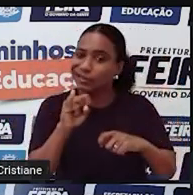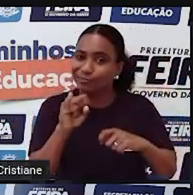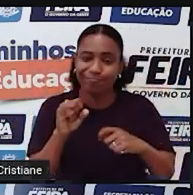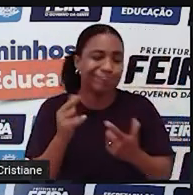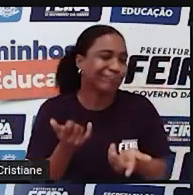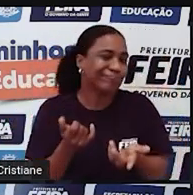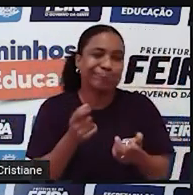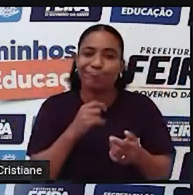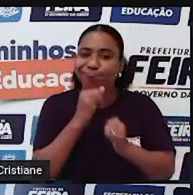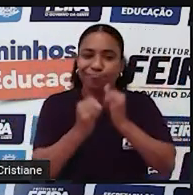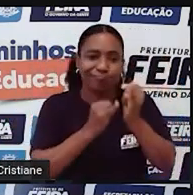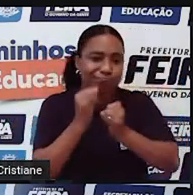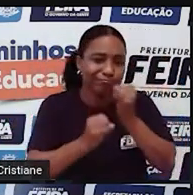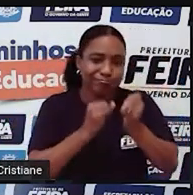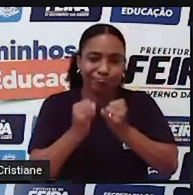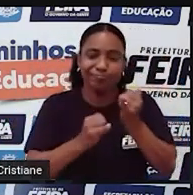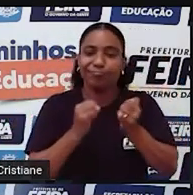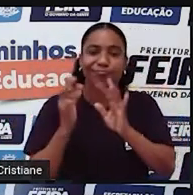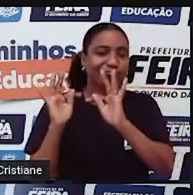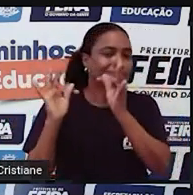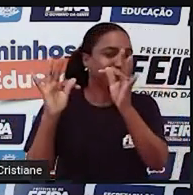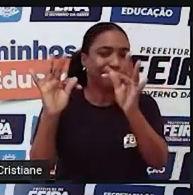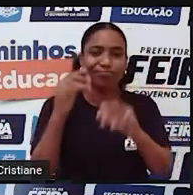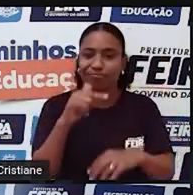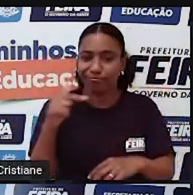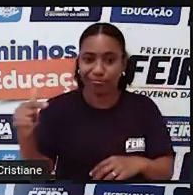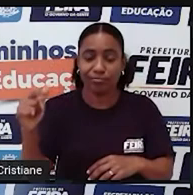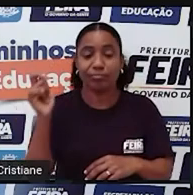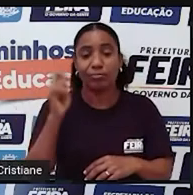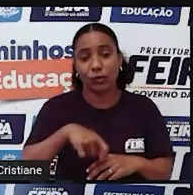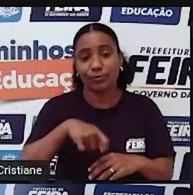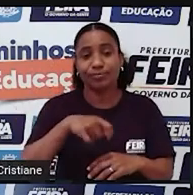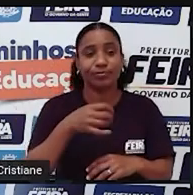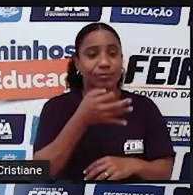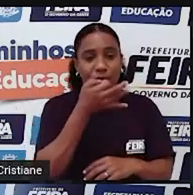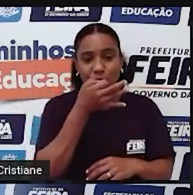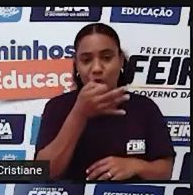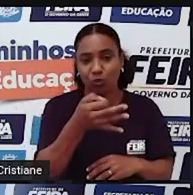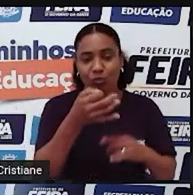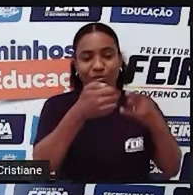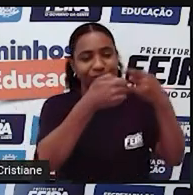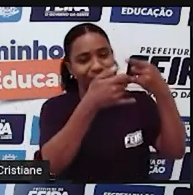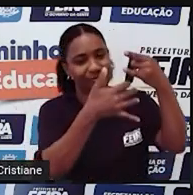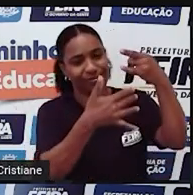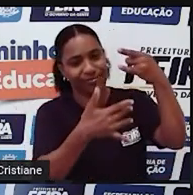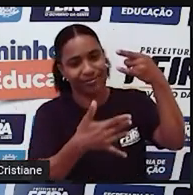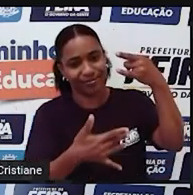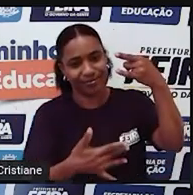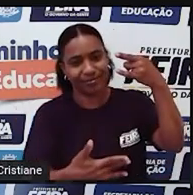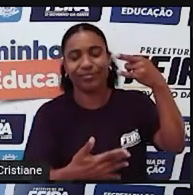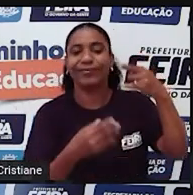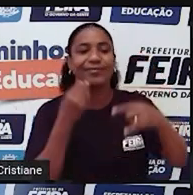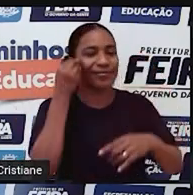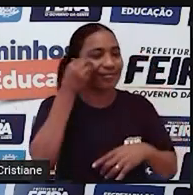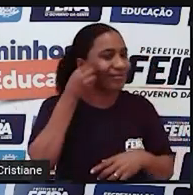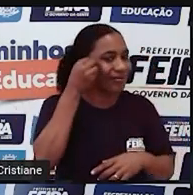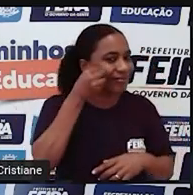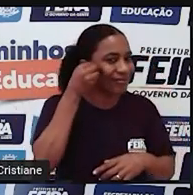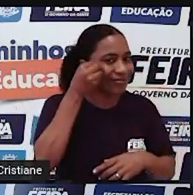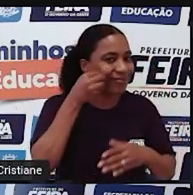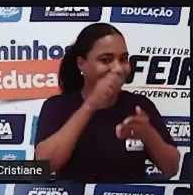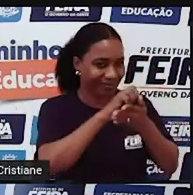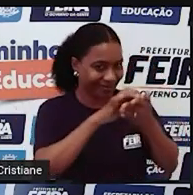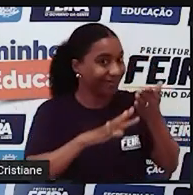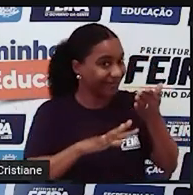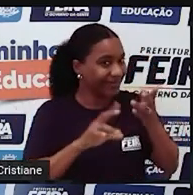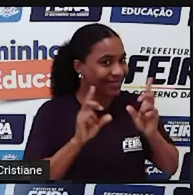tecnológicos, você pode apenas escrever um comentário sobre como foi sua experiência realizando essa atividade,